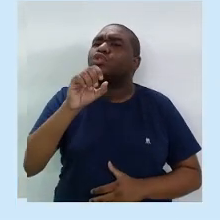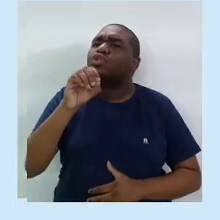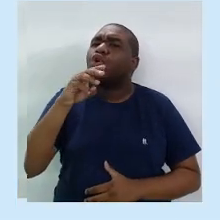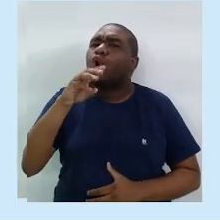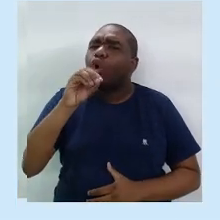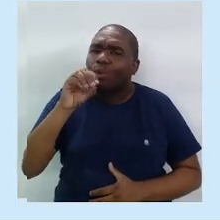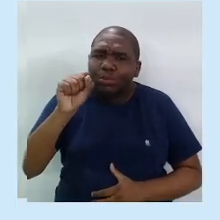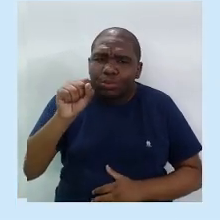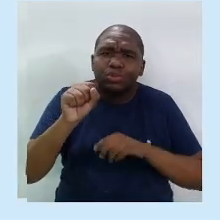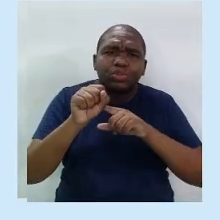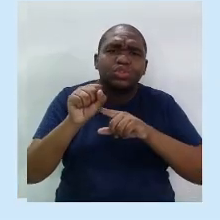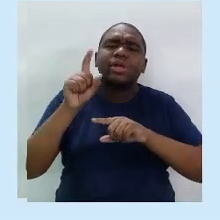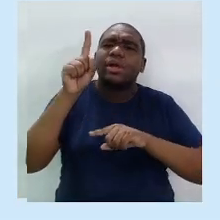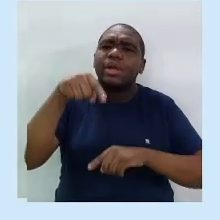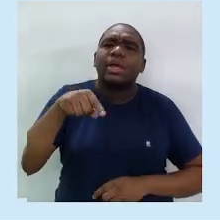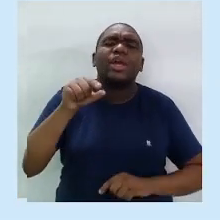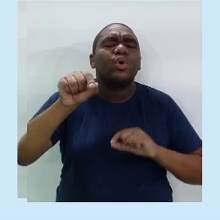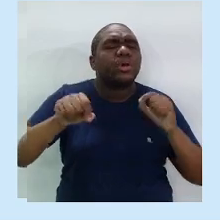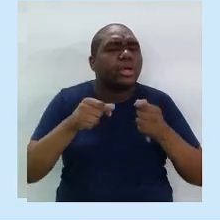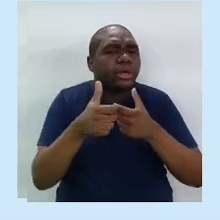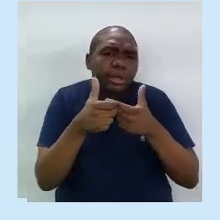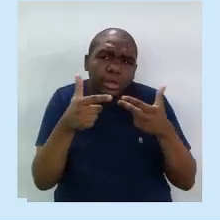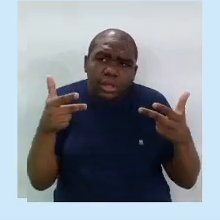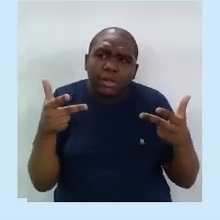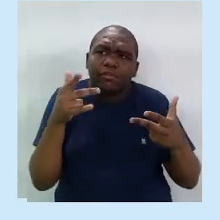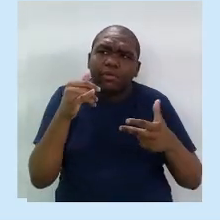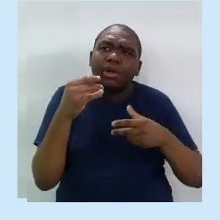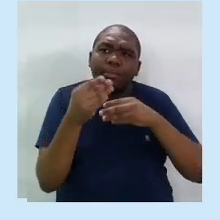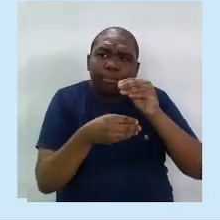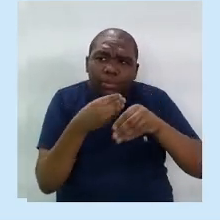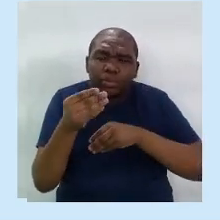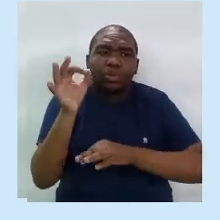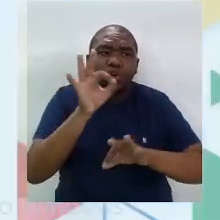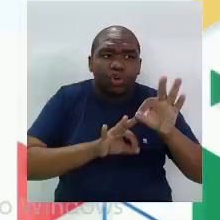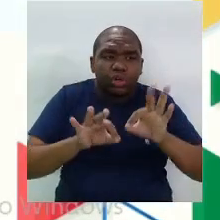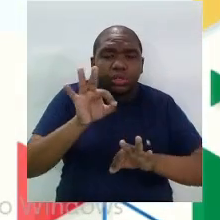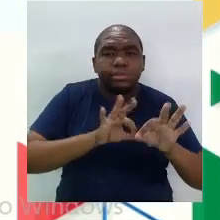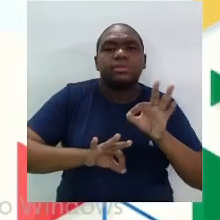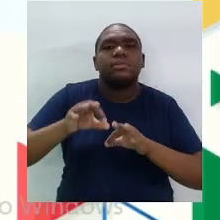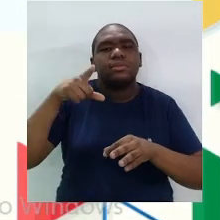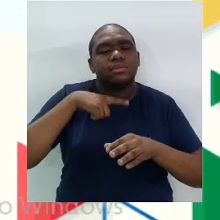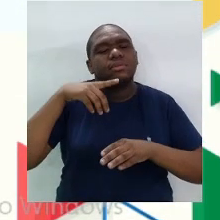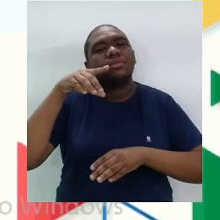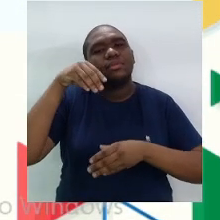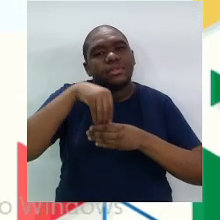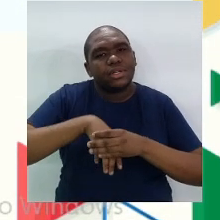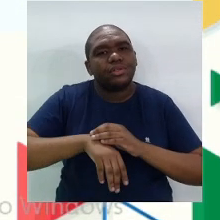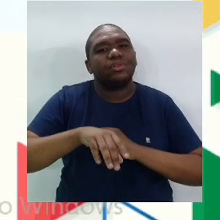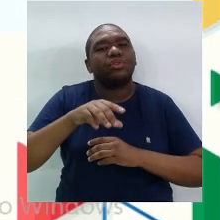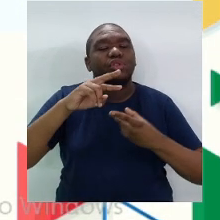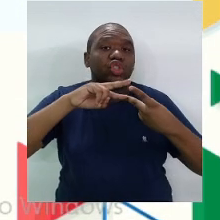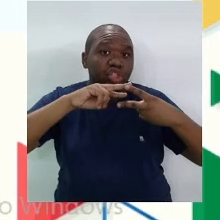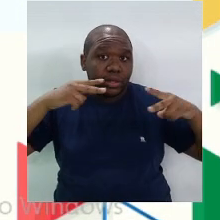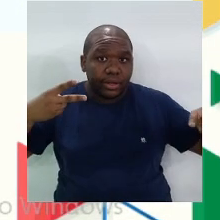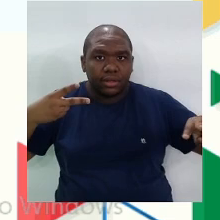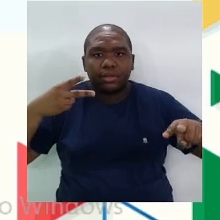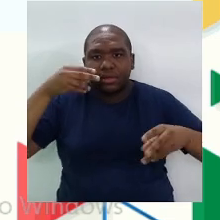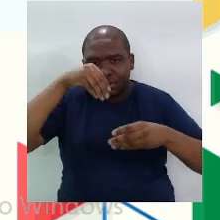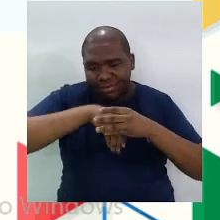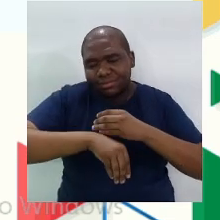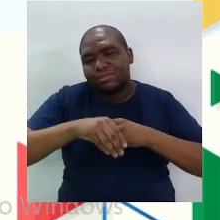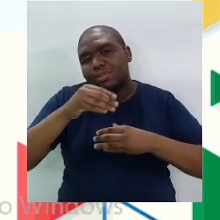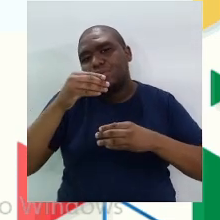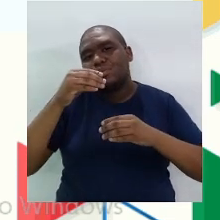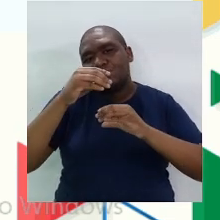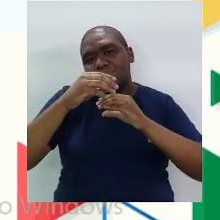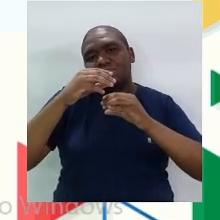são organelas que vão processar as instruções genéticas das células